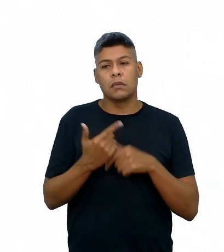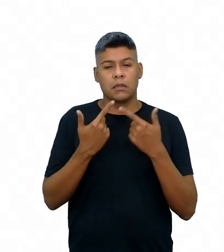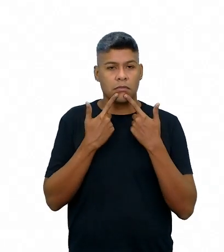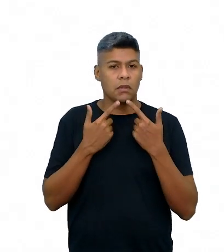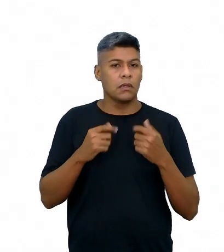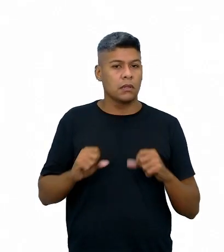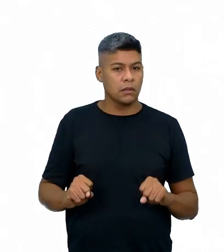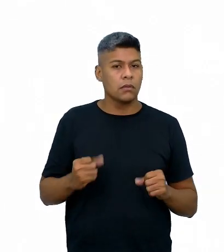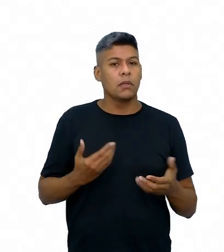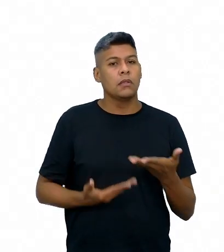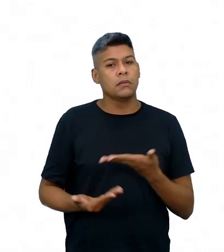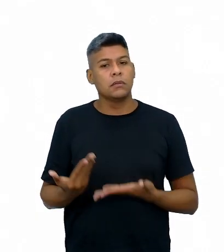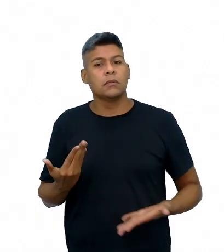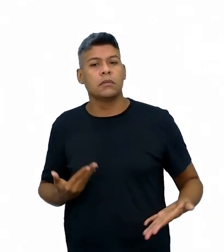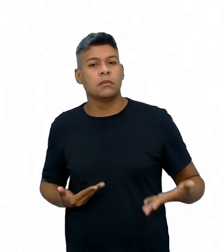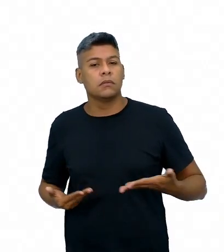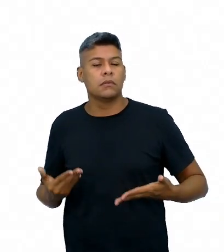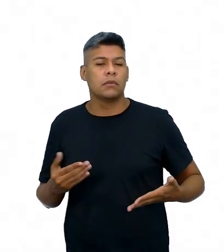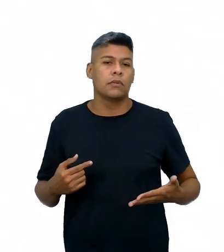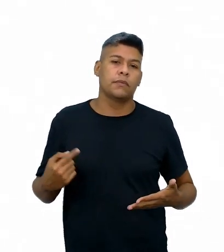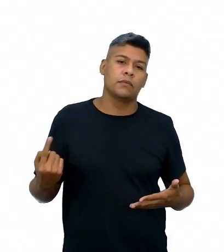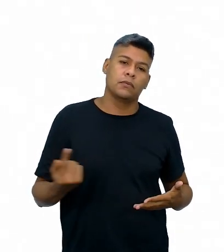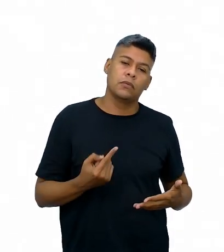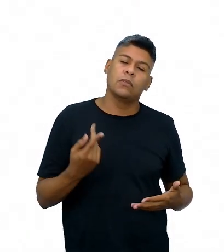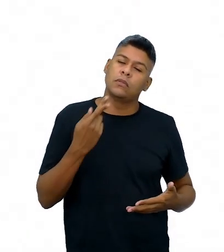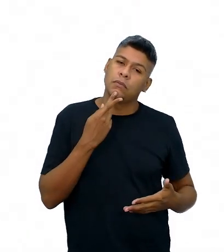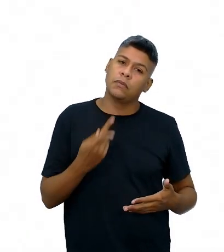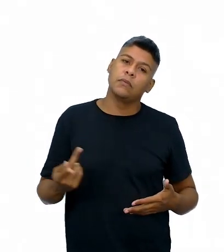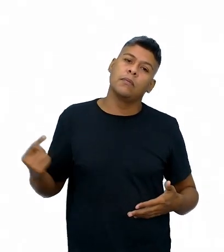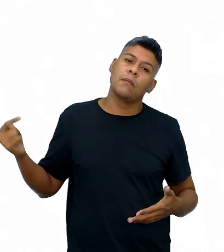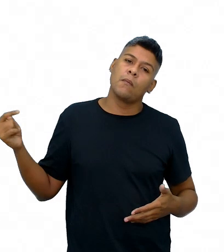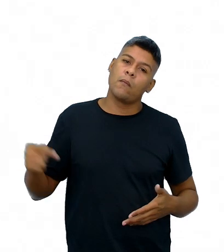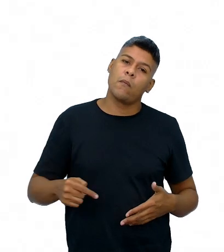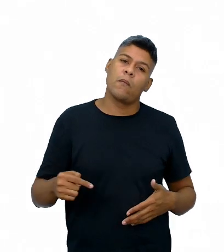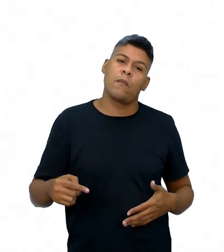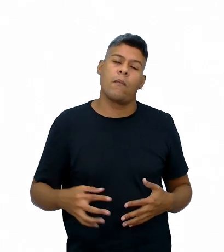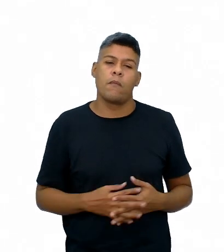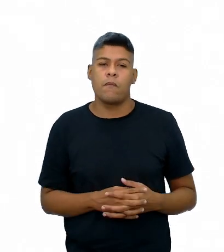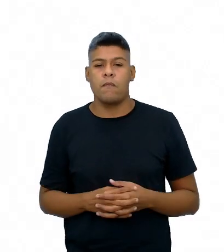linguagem envolve esses pontos que nós comentamos aqui.